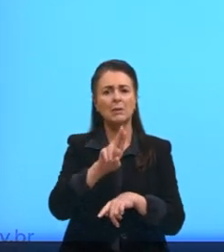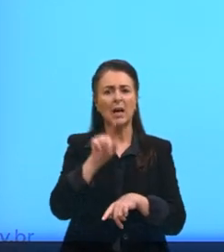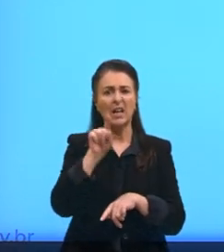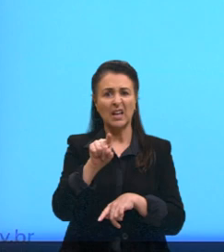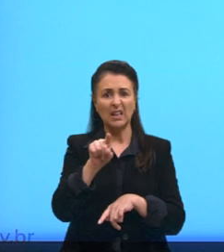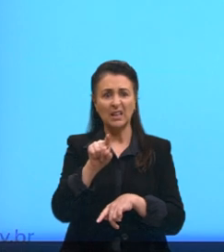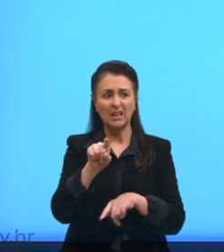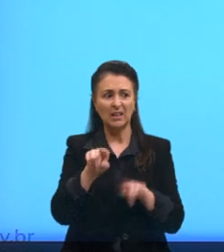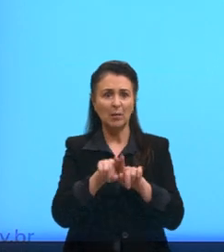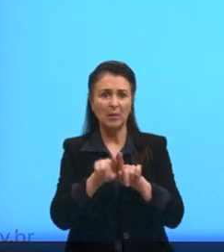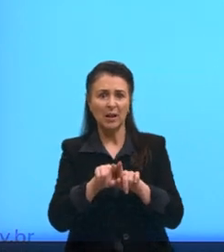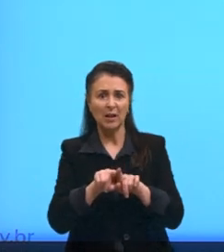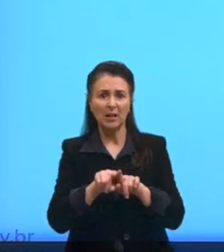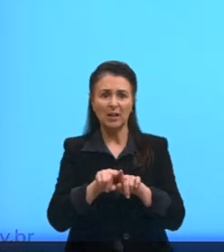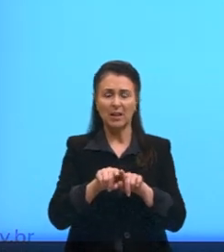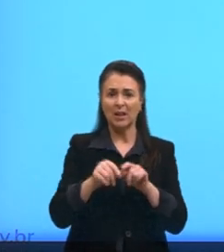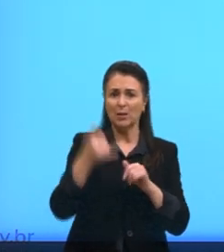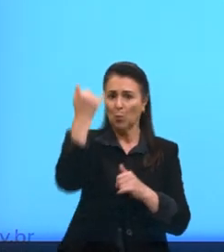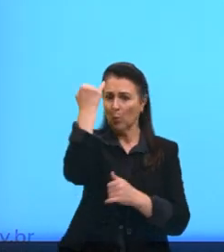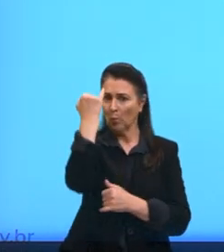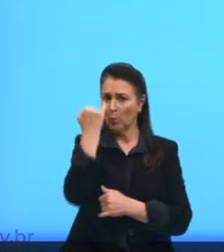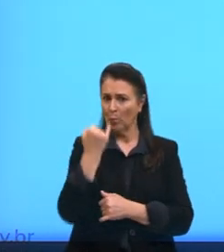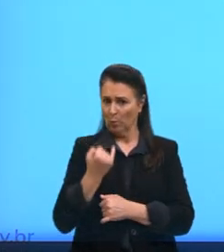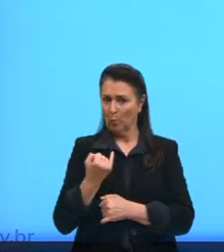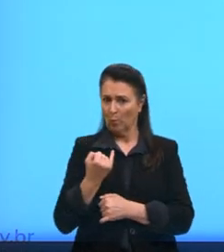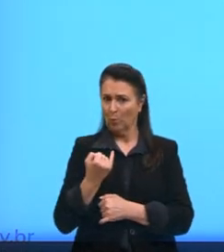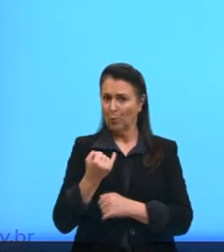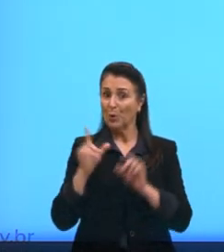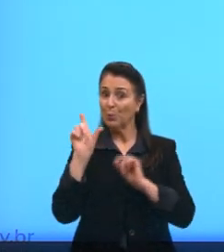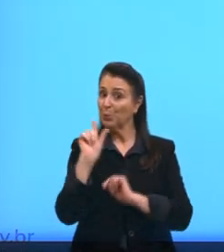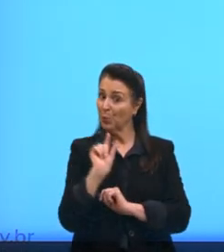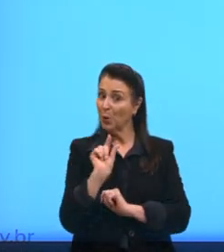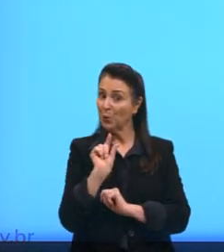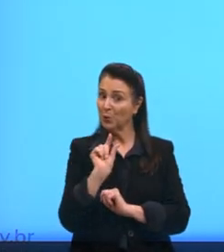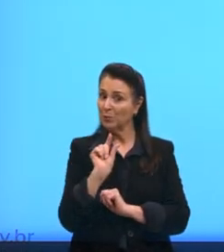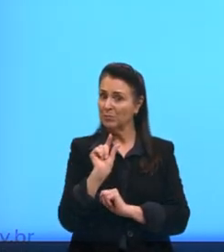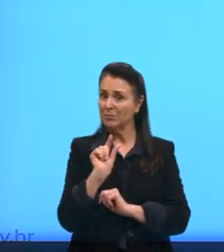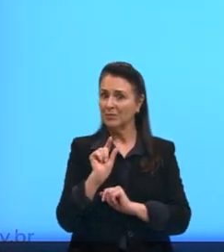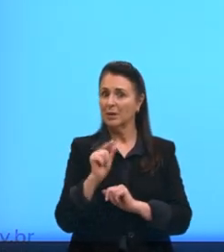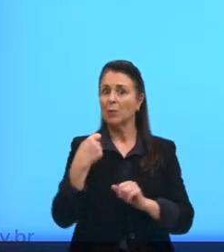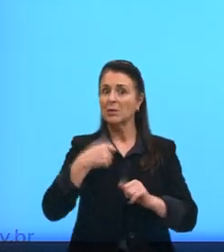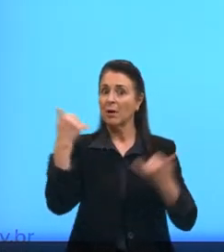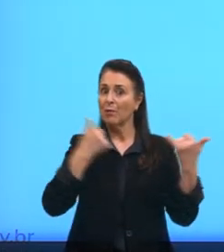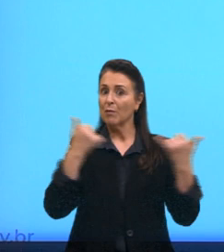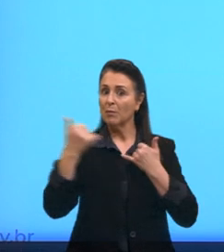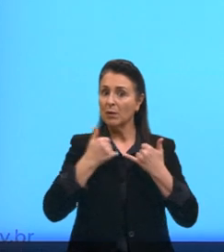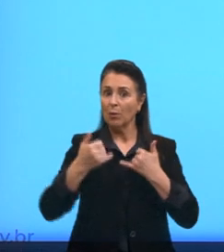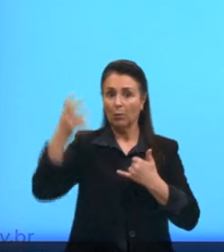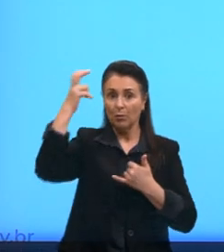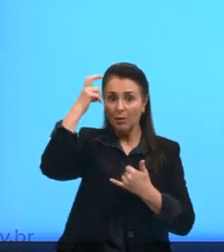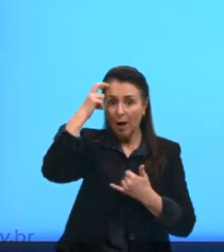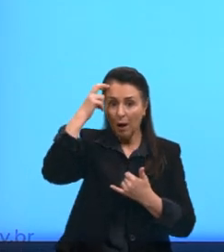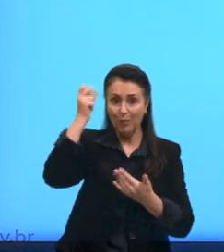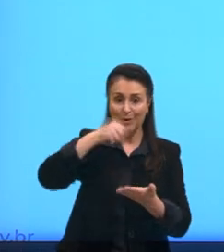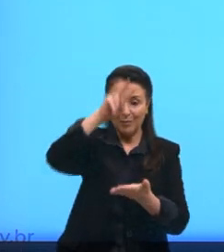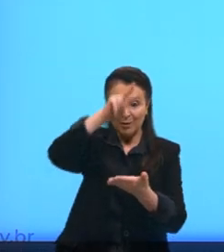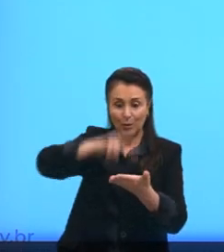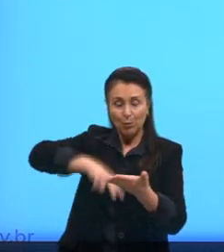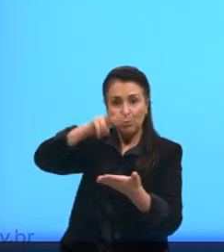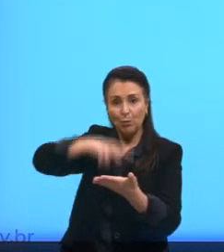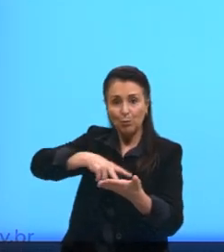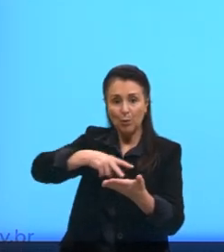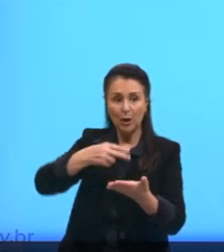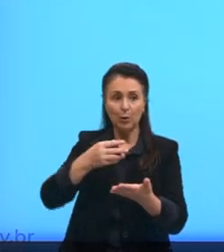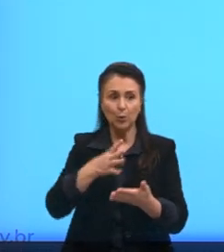Light aí eu tenho que entender bem A diferença vai dar minha informação cultural vai das minhas leituras vai da minha